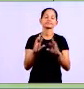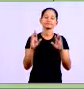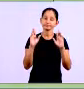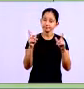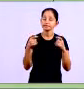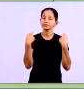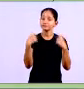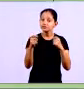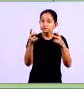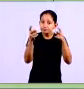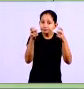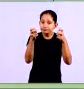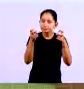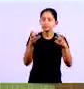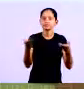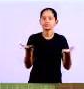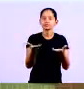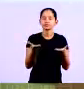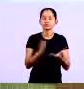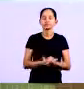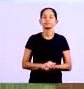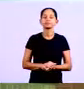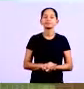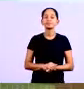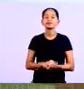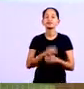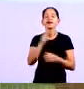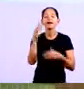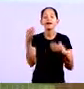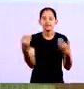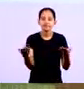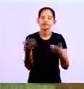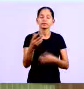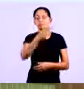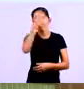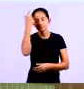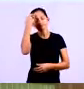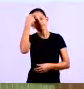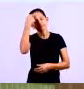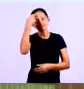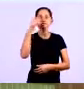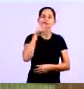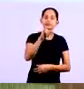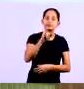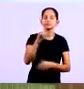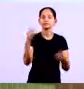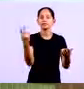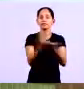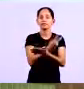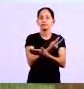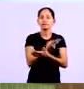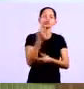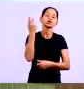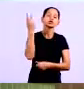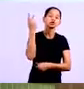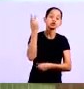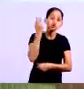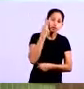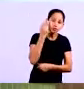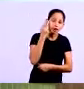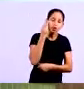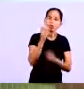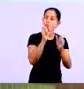situações que a gente tem que observar. Aí a pessoa fala assim, pô, se no regime normal você recupera